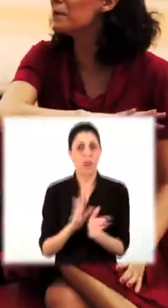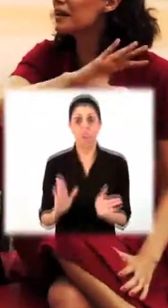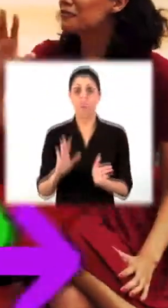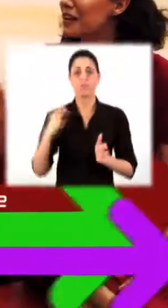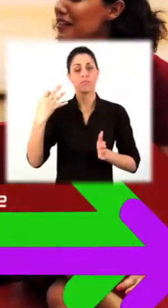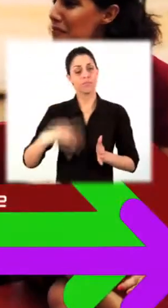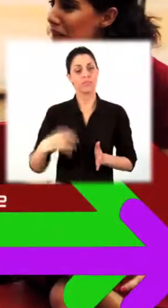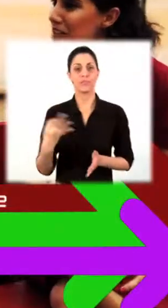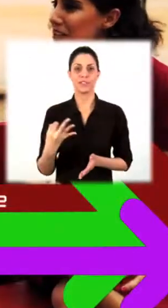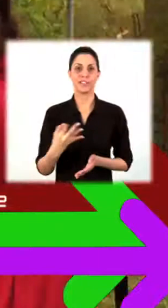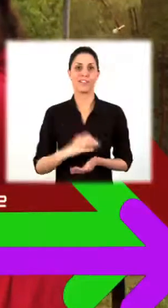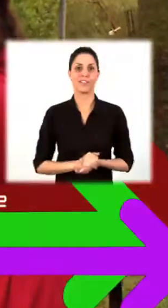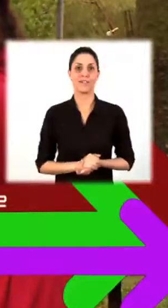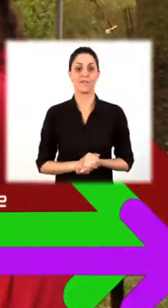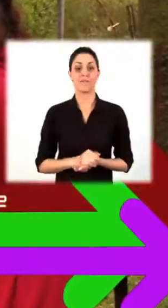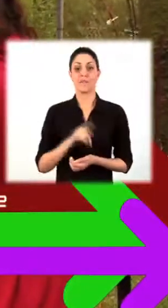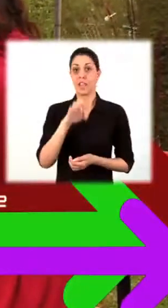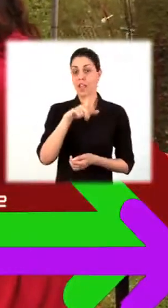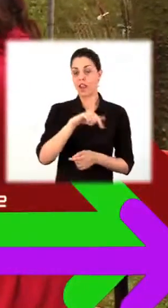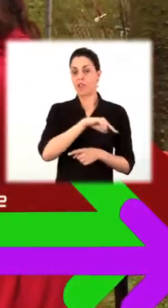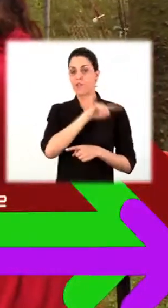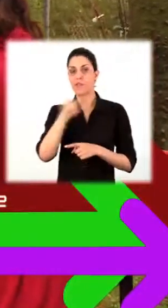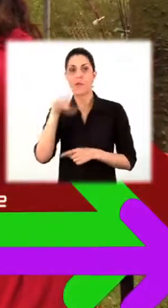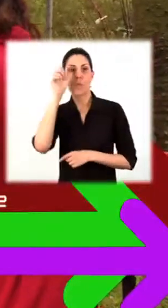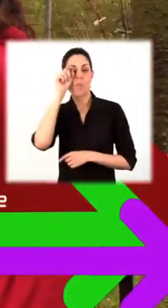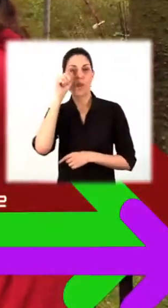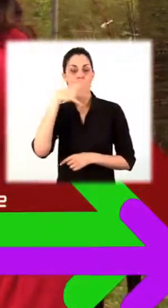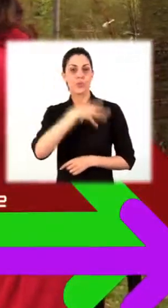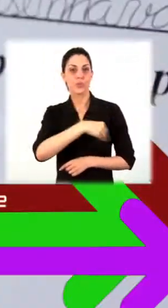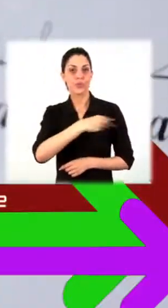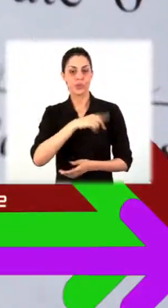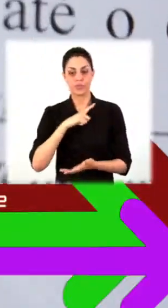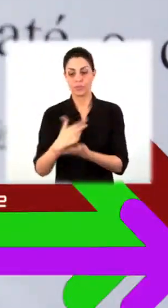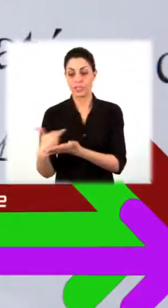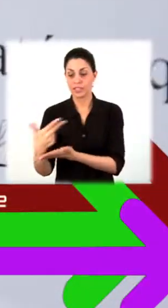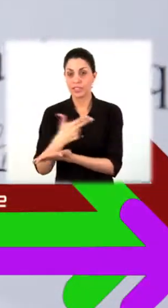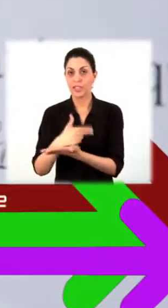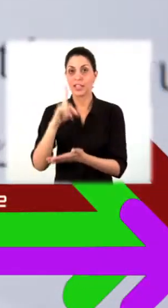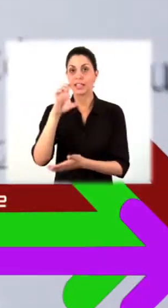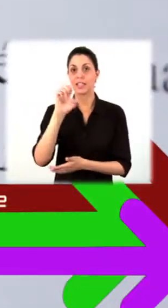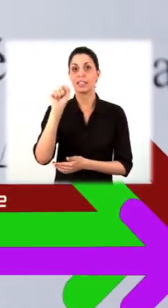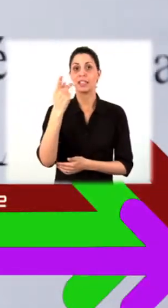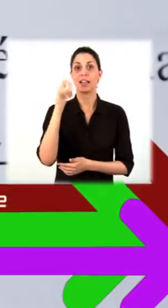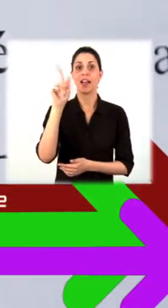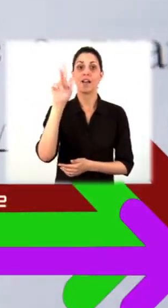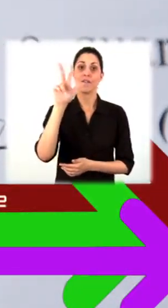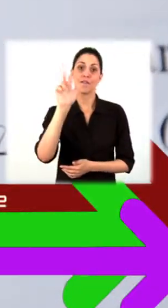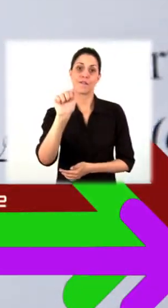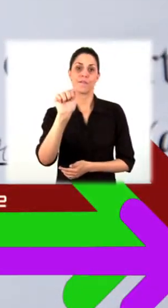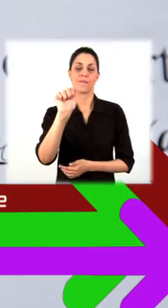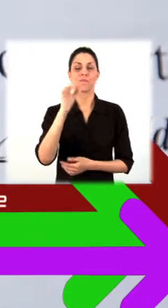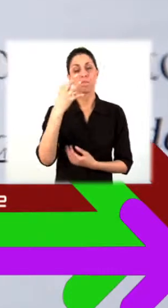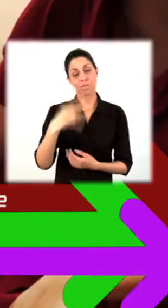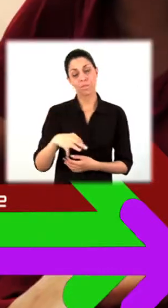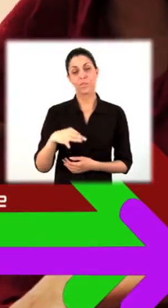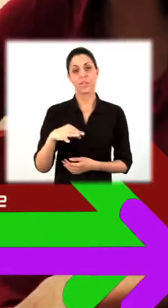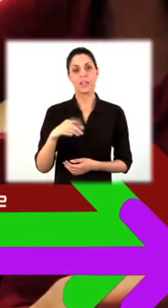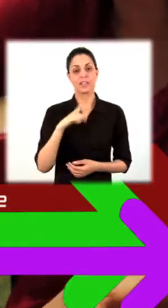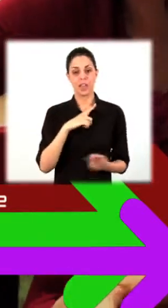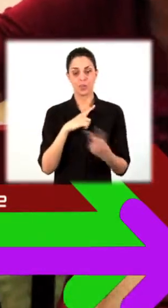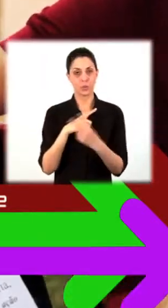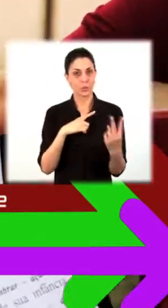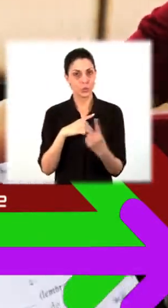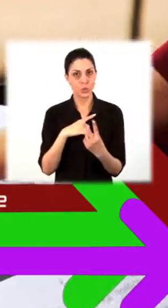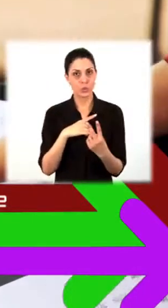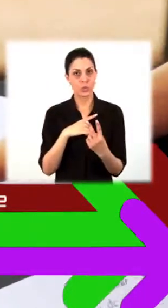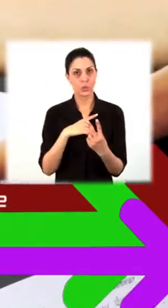acabou perfeitamente. Ele foi até o quarto de seu filho que Desenhava. desenhava. Desenhava é